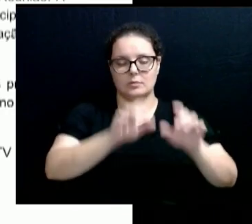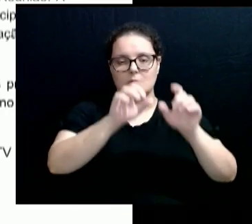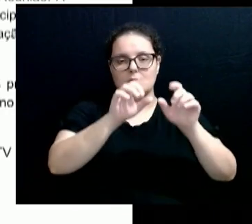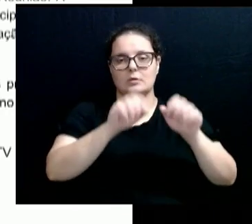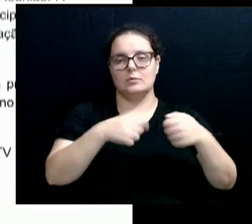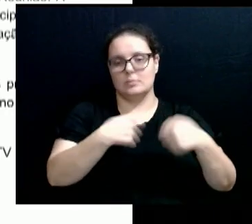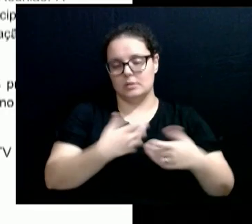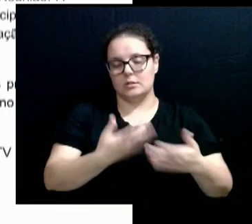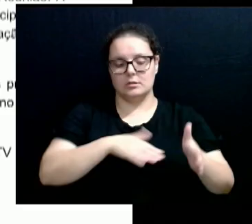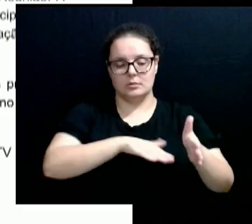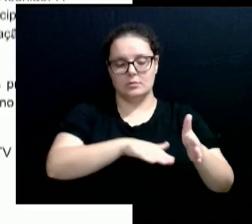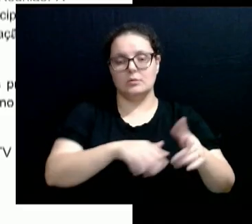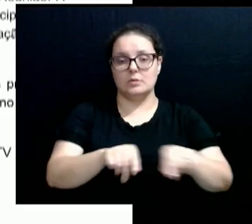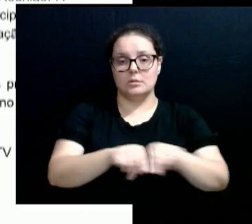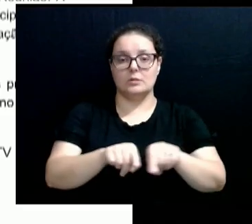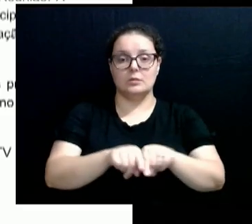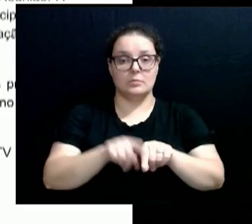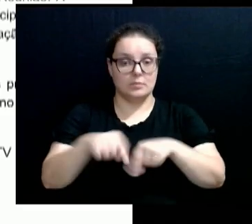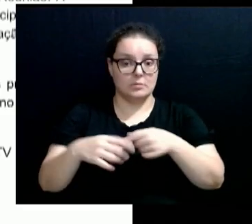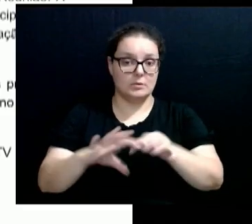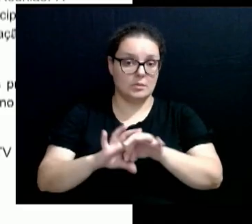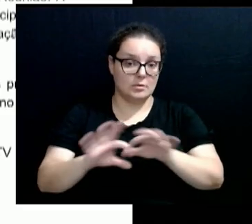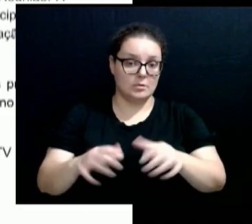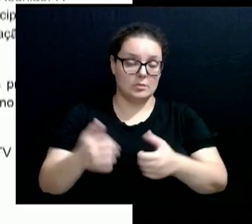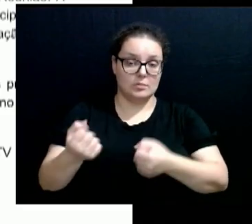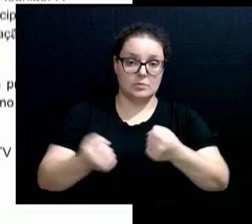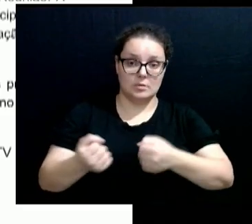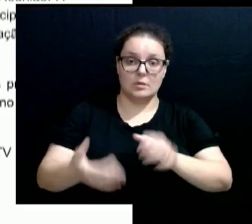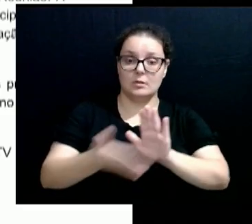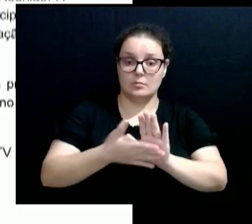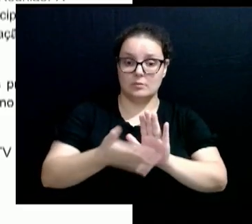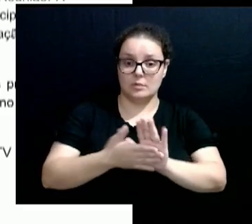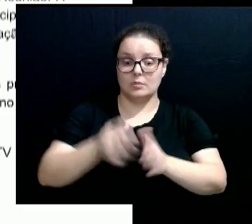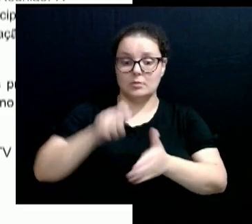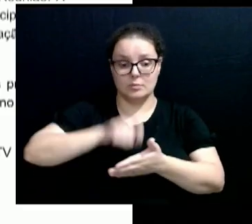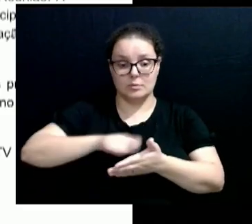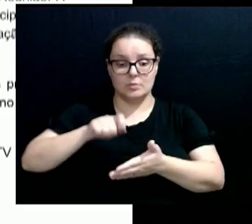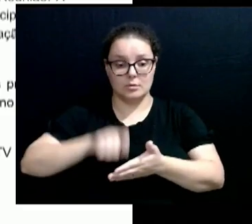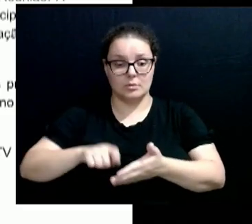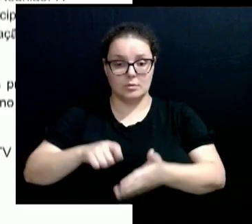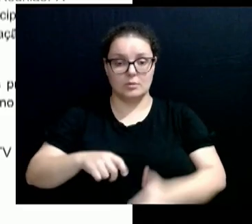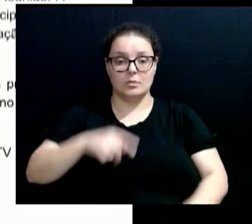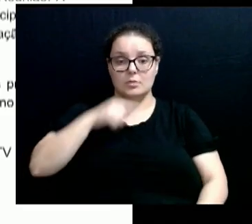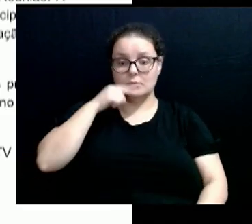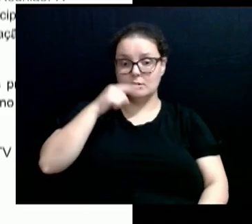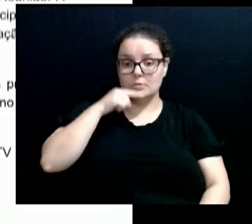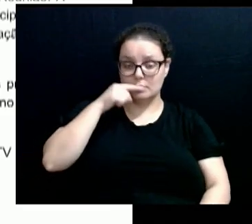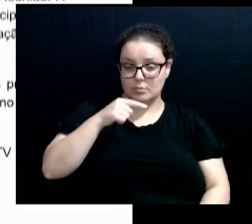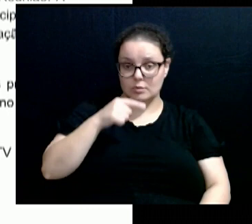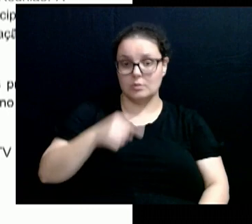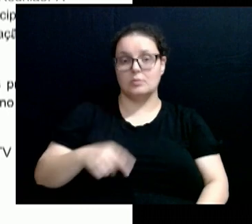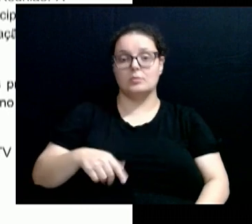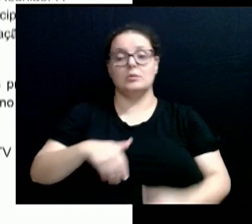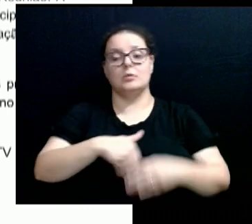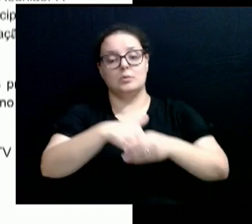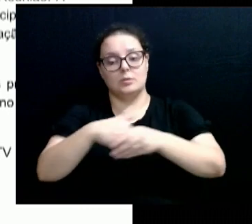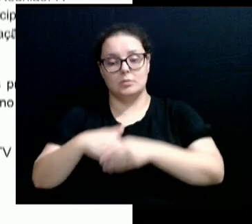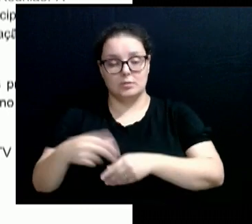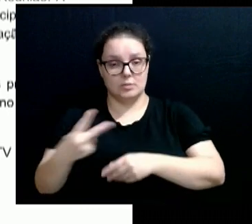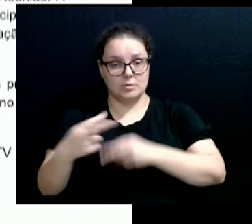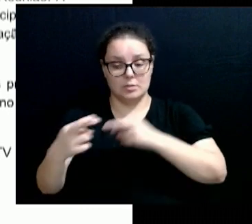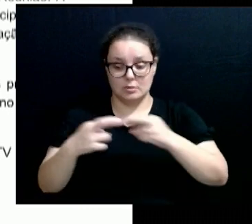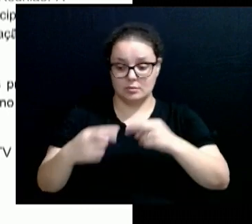para outros veículos. A proposição é de autoria do vereador Eduardo Magoga, vai ser votado em segunda análise, portanto é